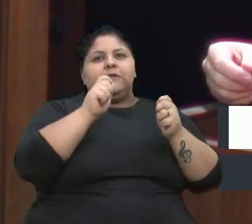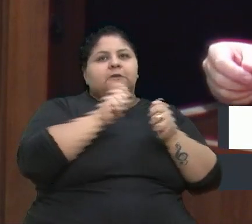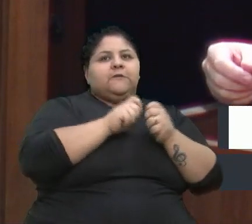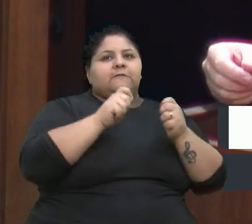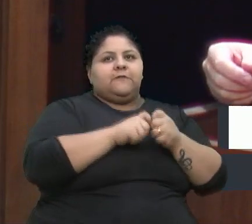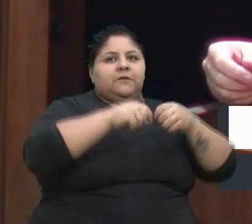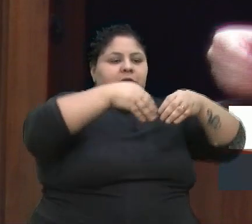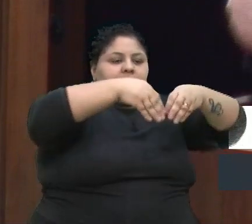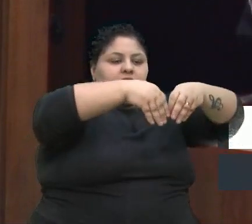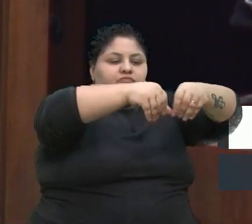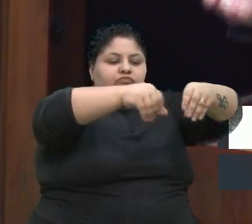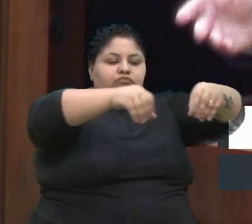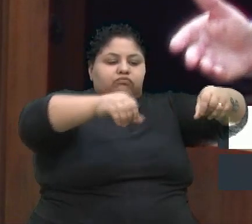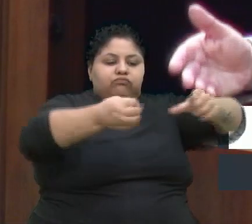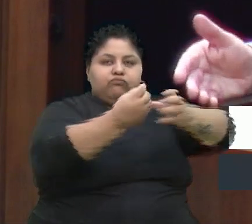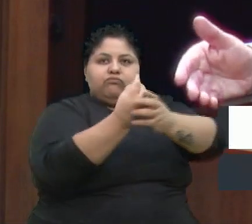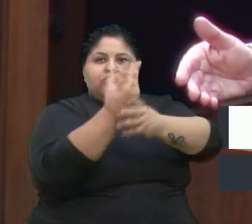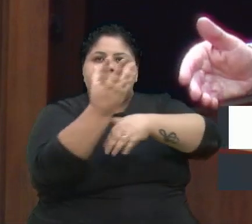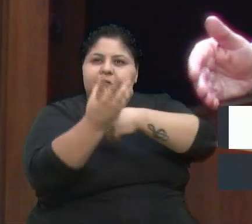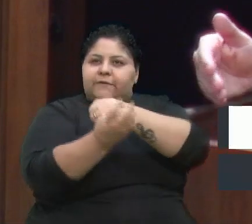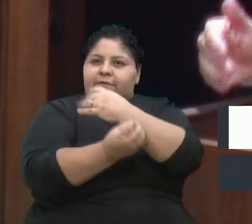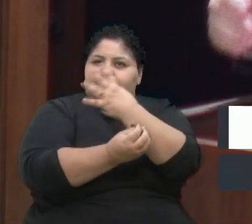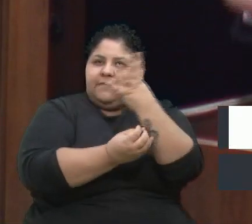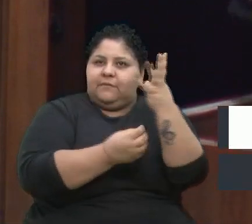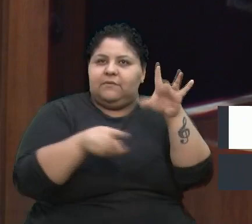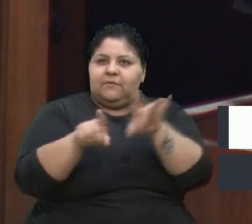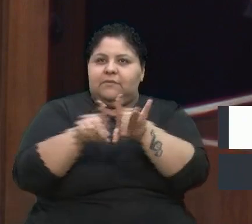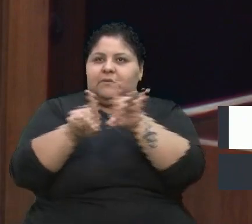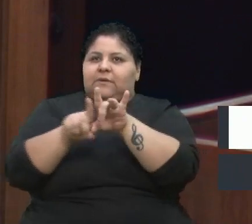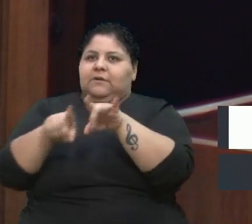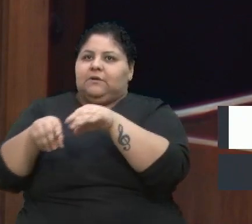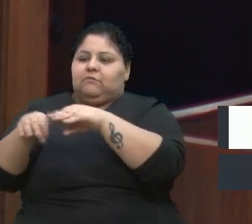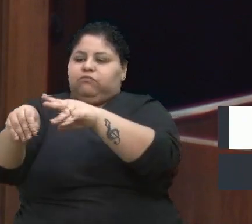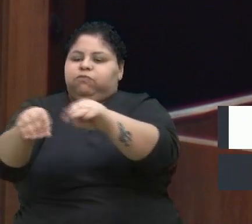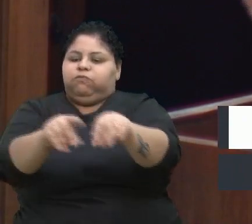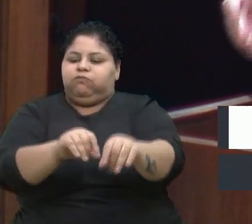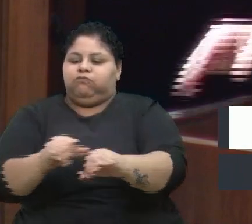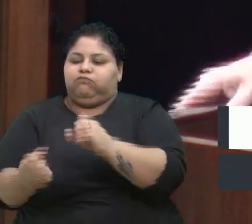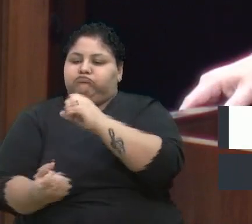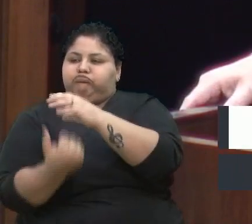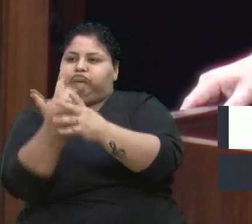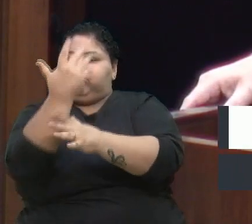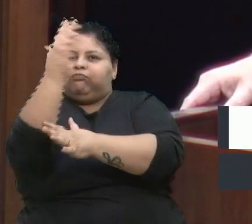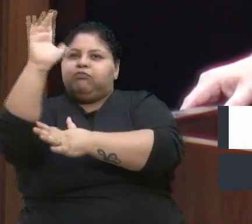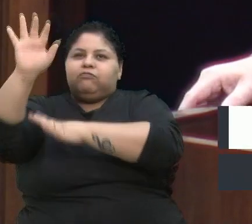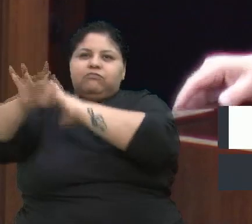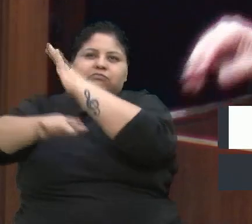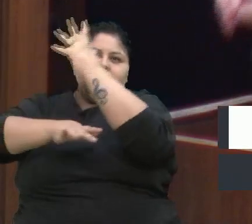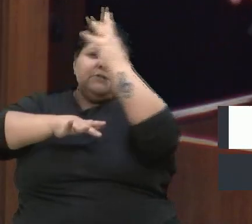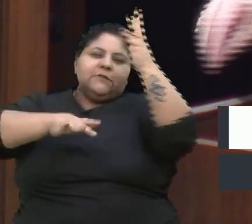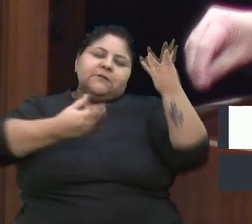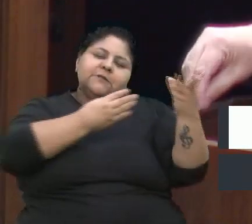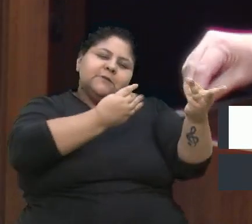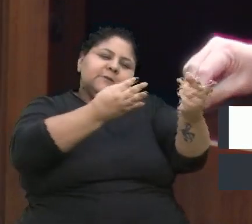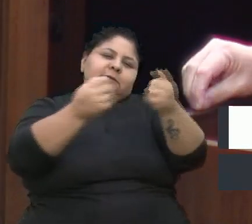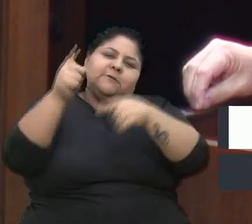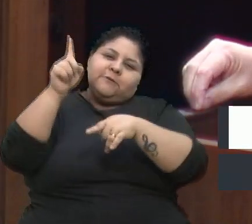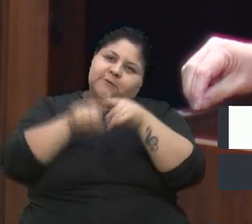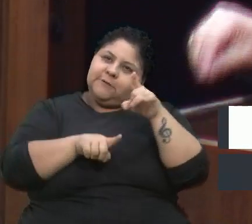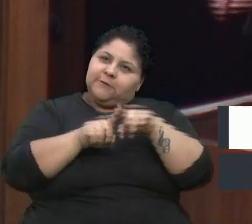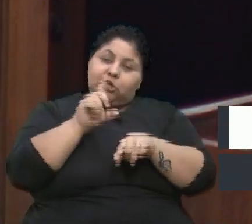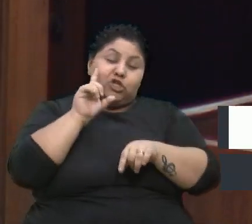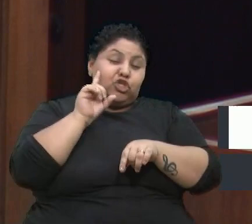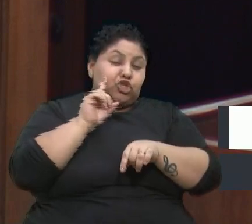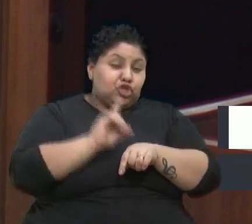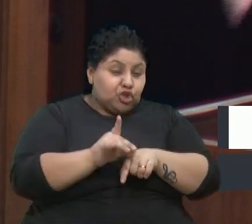plantios, fazer podas de árvores, fazer uma série de atividades. E só o fato da